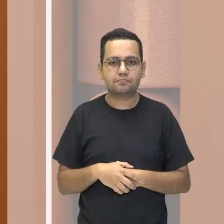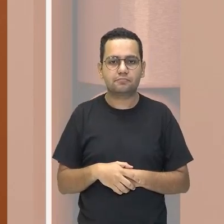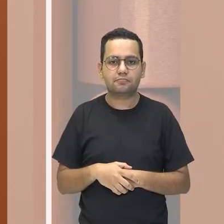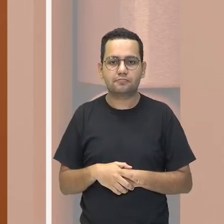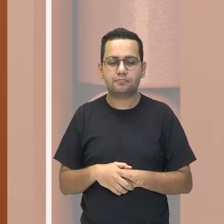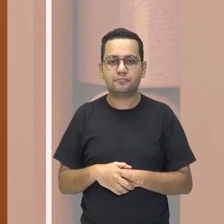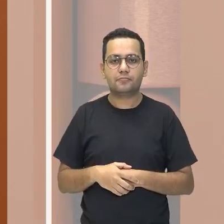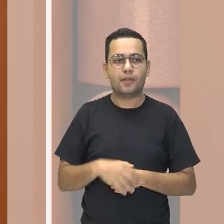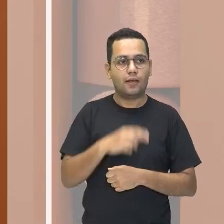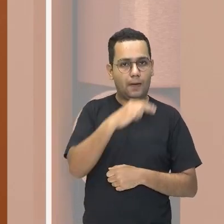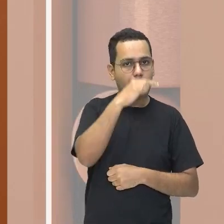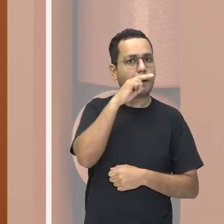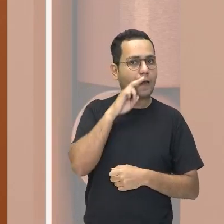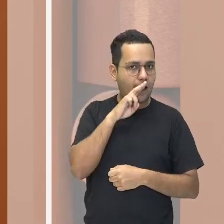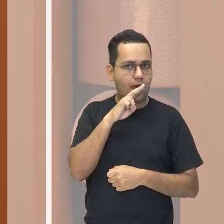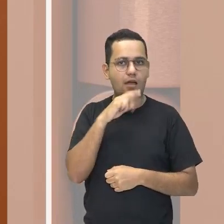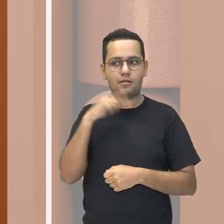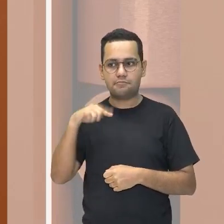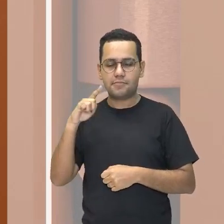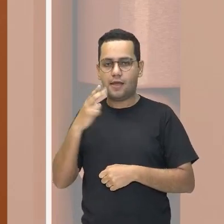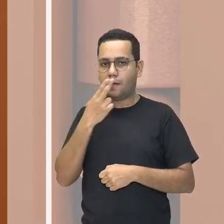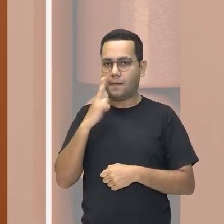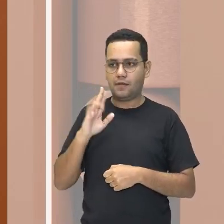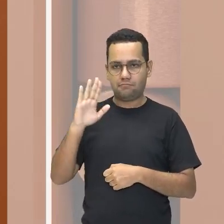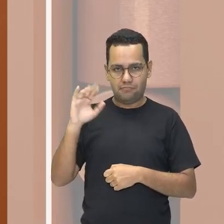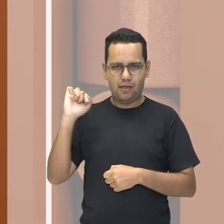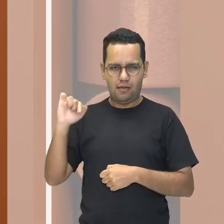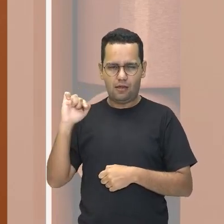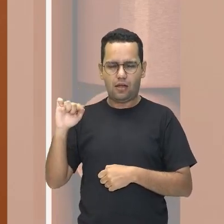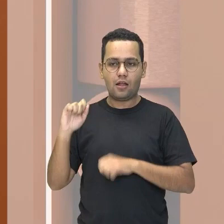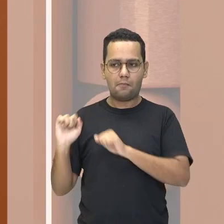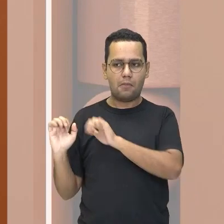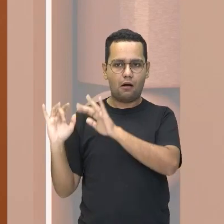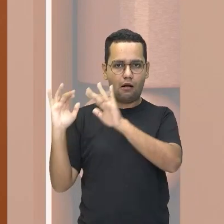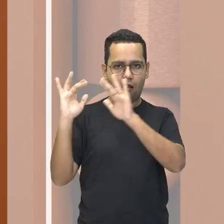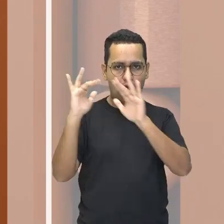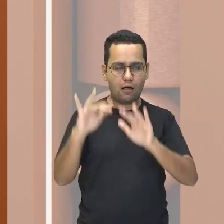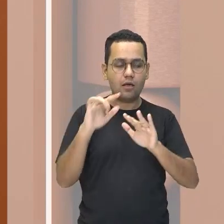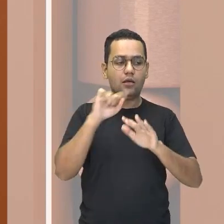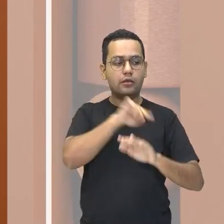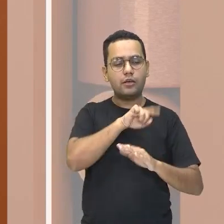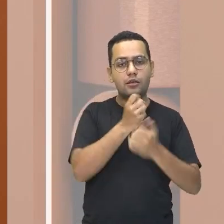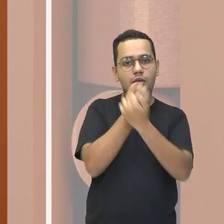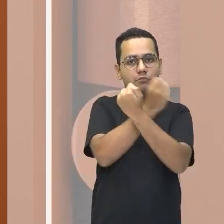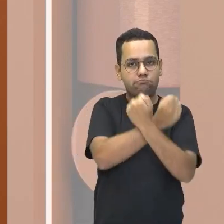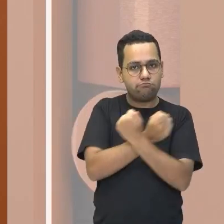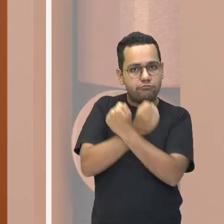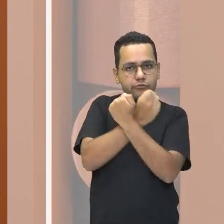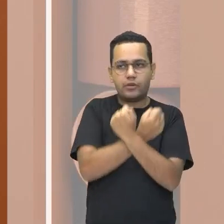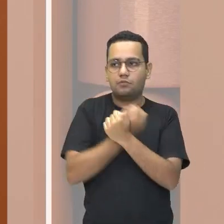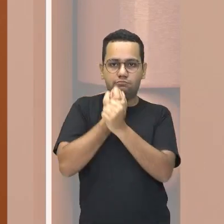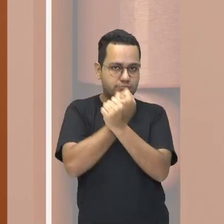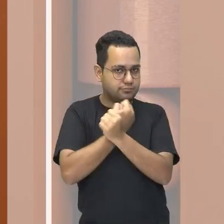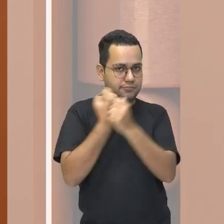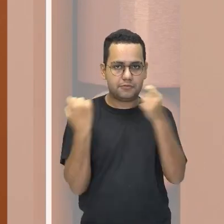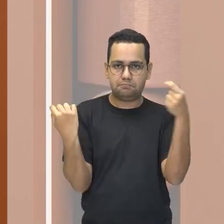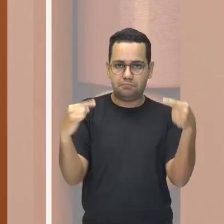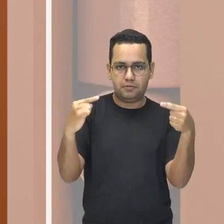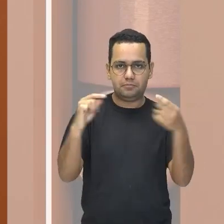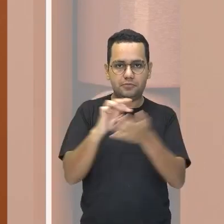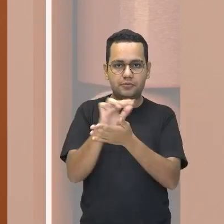também empenhou esforço significativo para brecar o avanço dos nazistas. Muitos filmes de